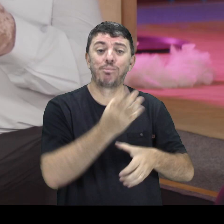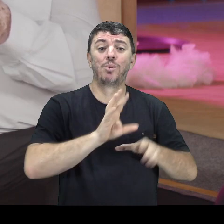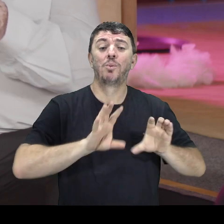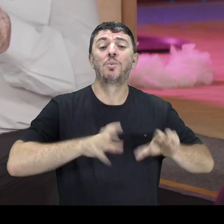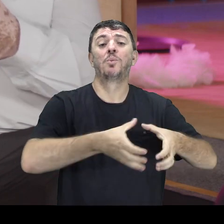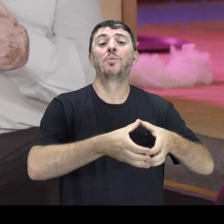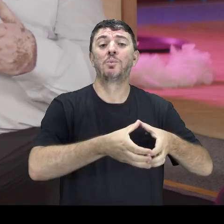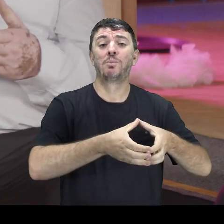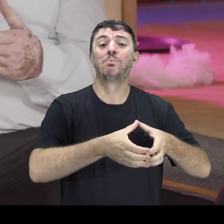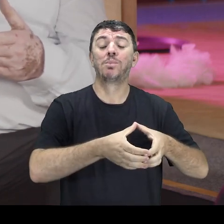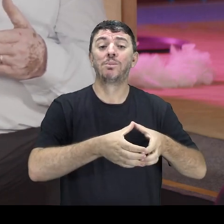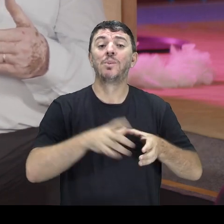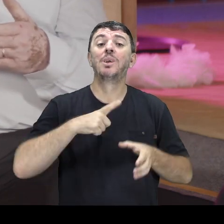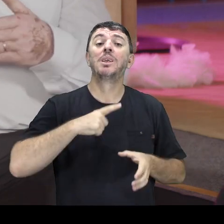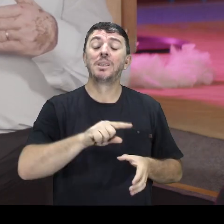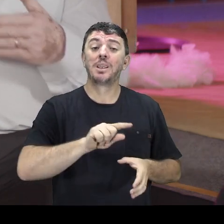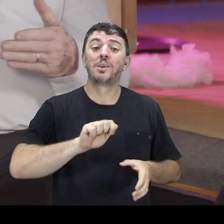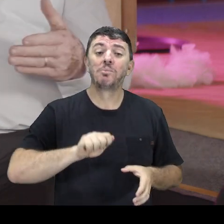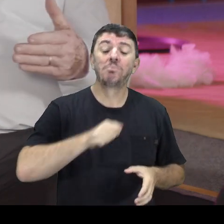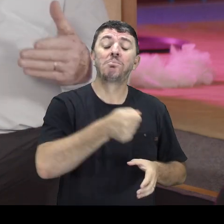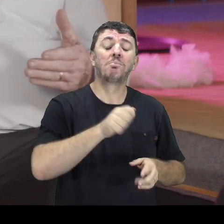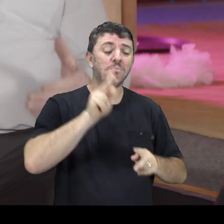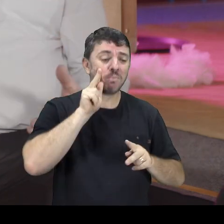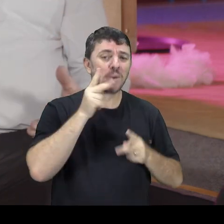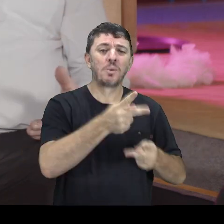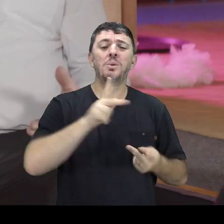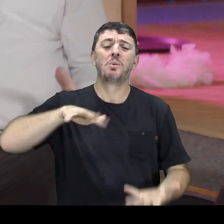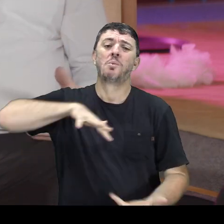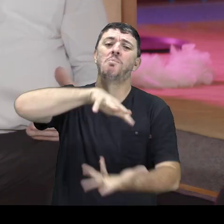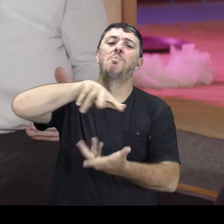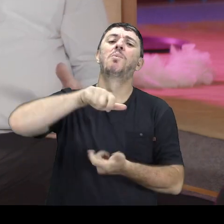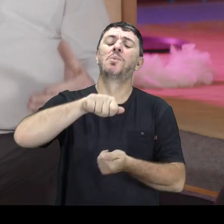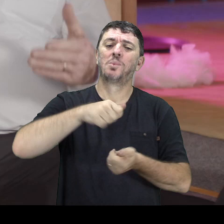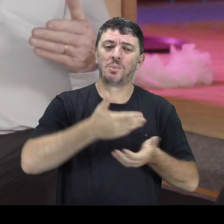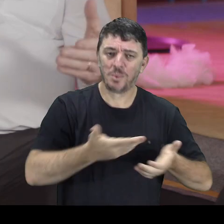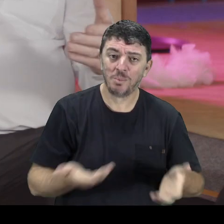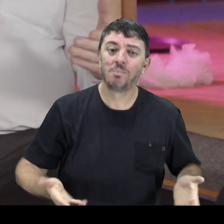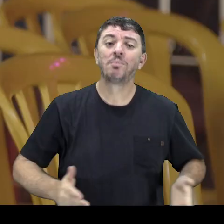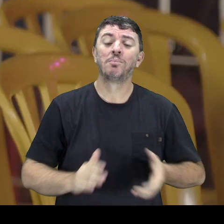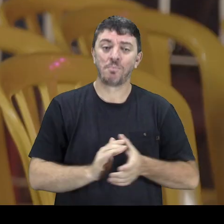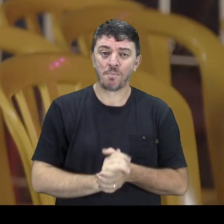que hoje tem um nome que é reconhecido internacionalmente. Então,